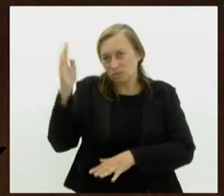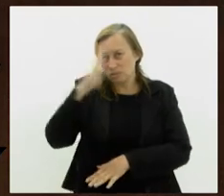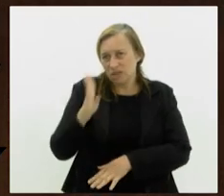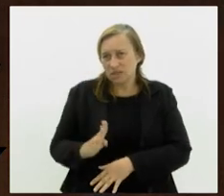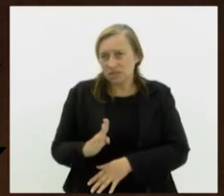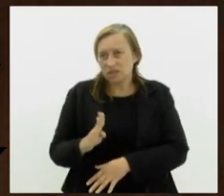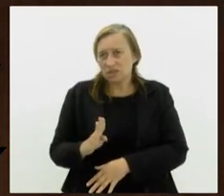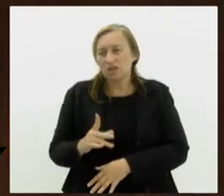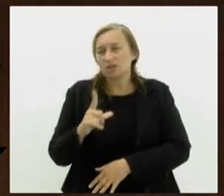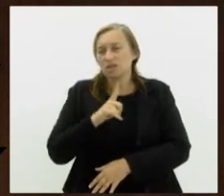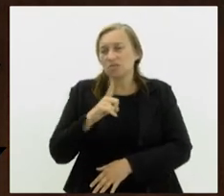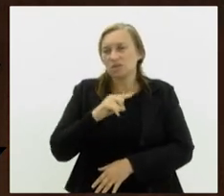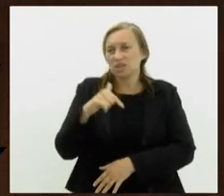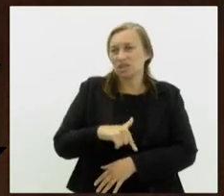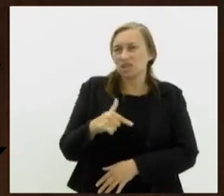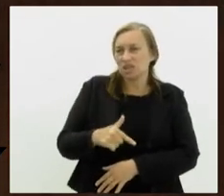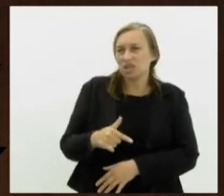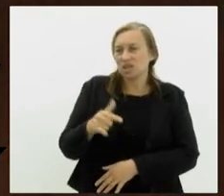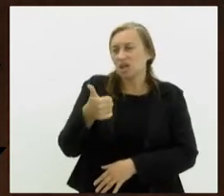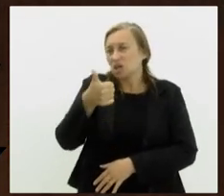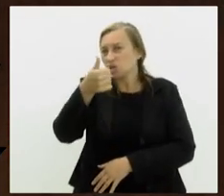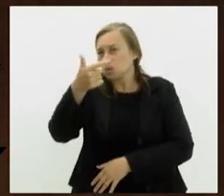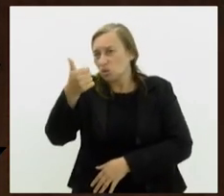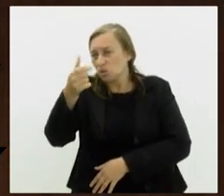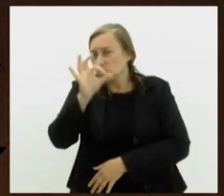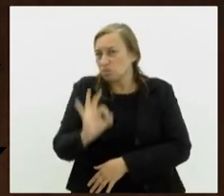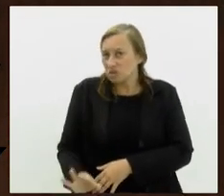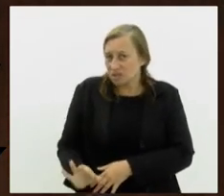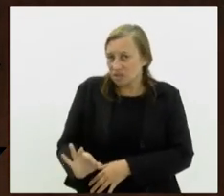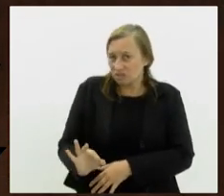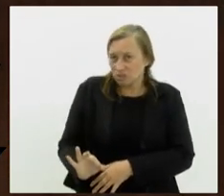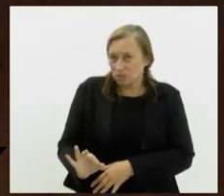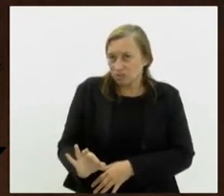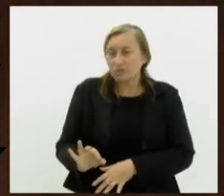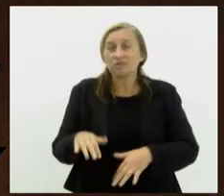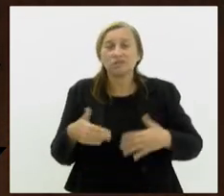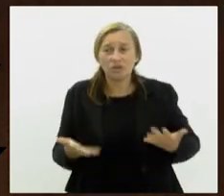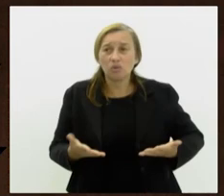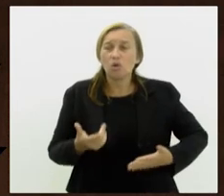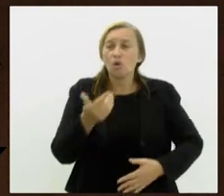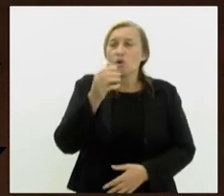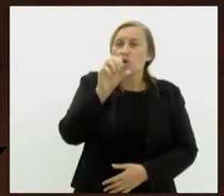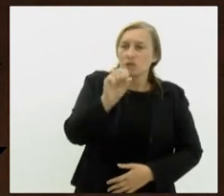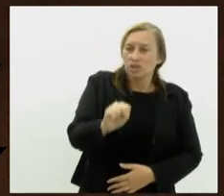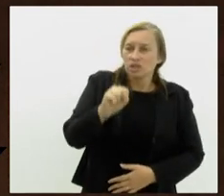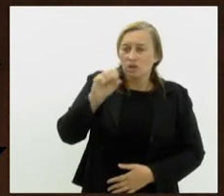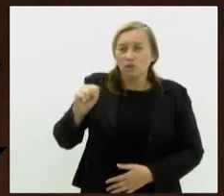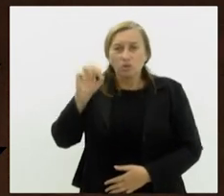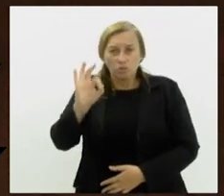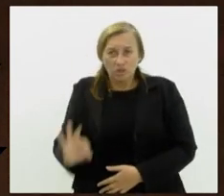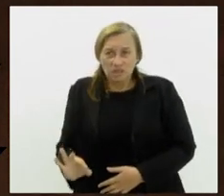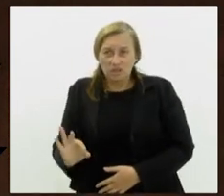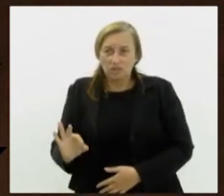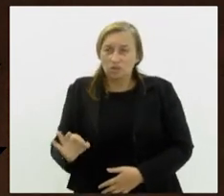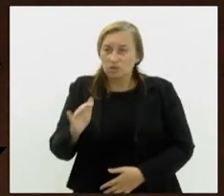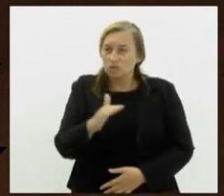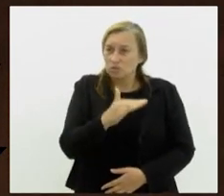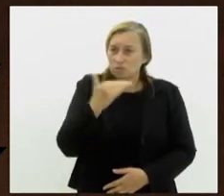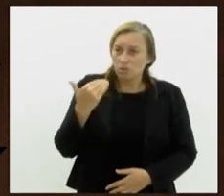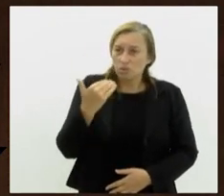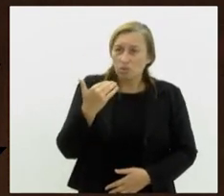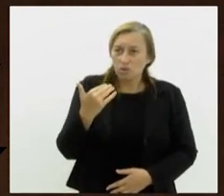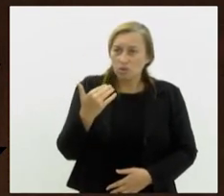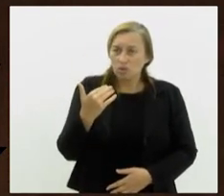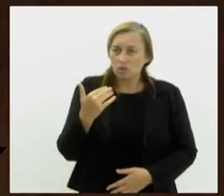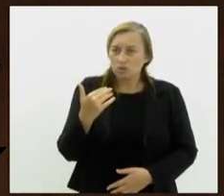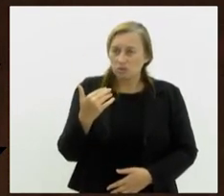com um índice de resolução de 12% dos homicídios. Quer dizer, 88% dos homicídios sequer se chega à